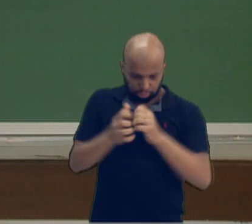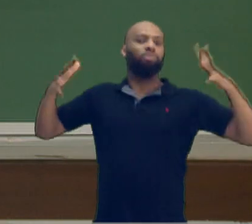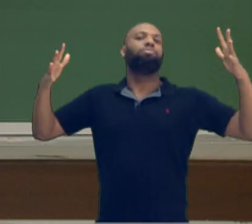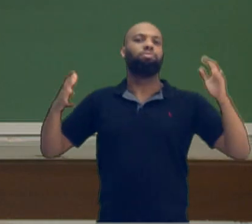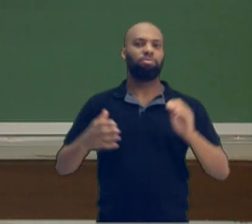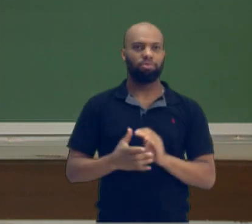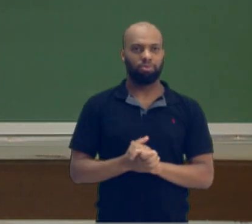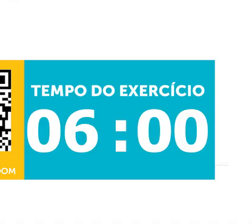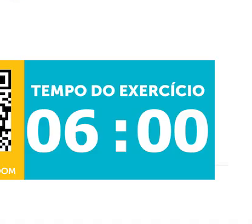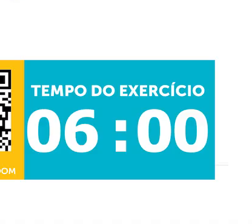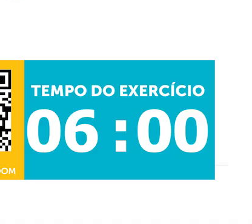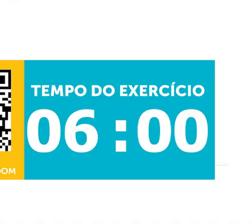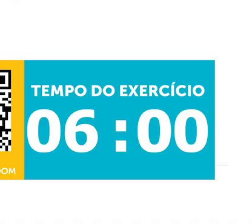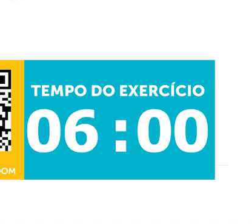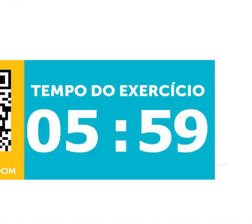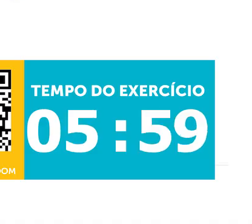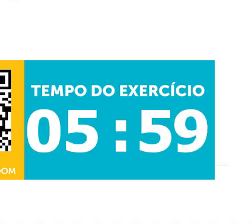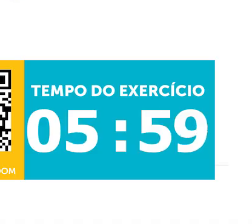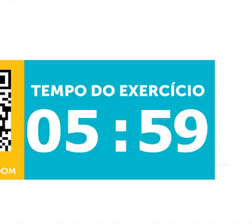Abracadrum!